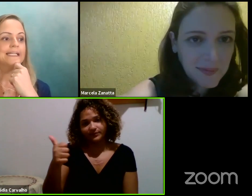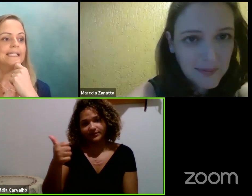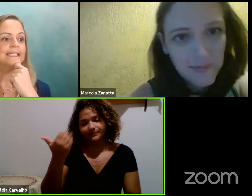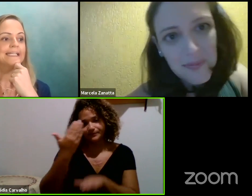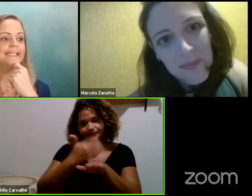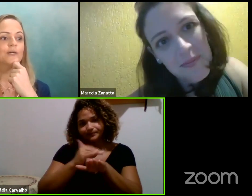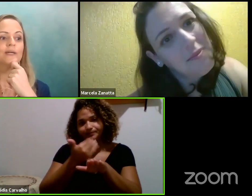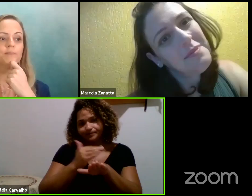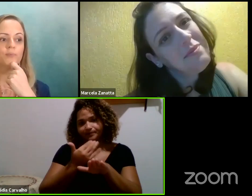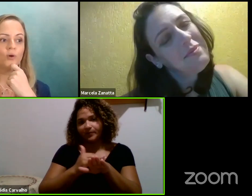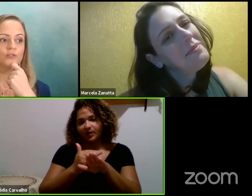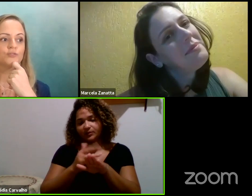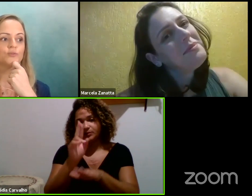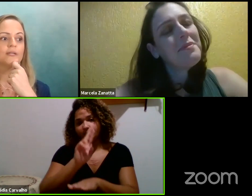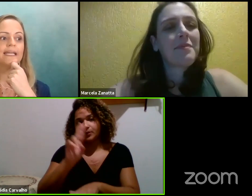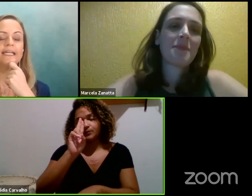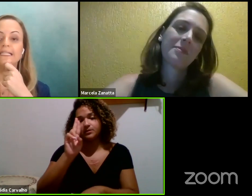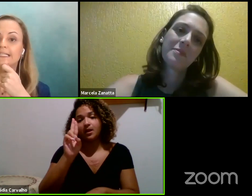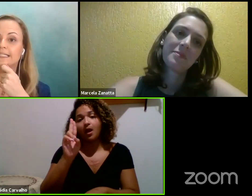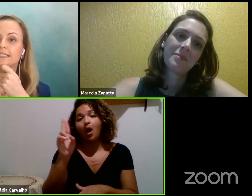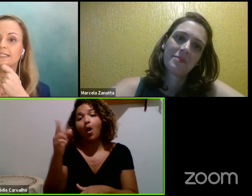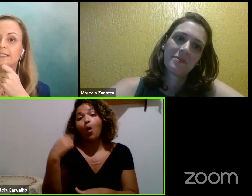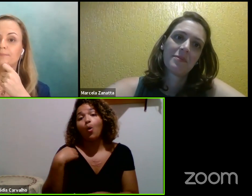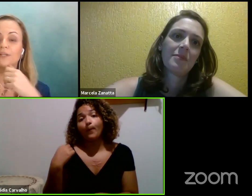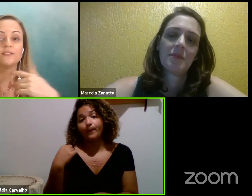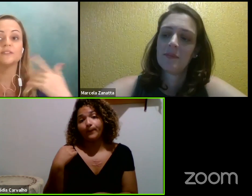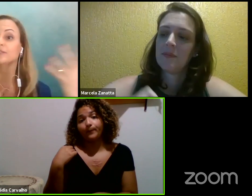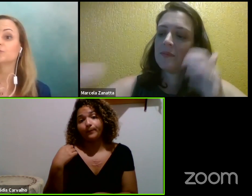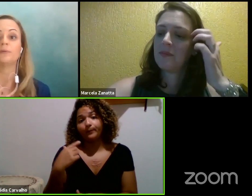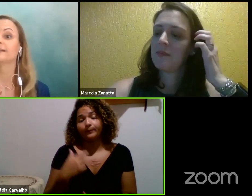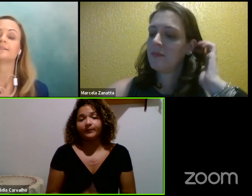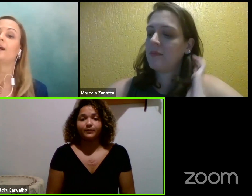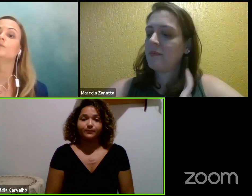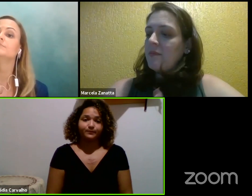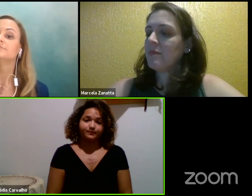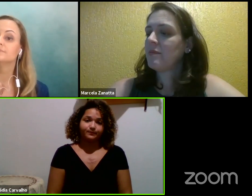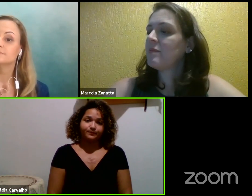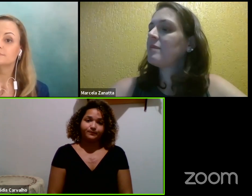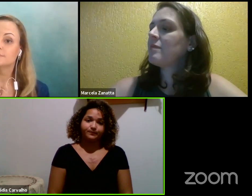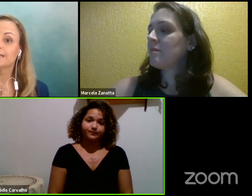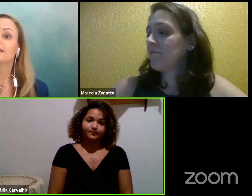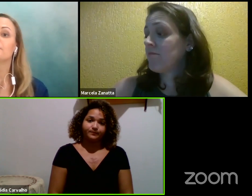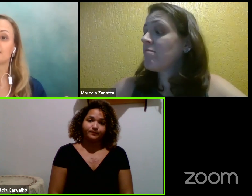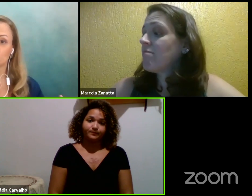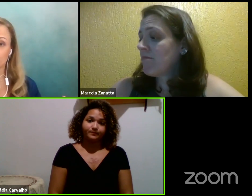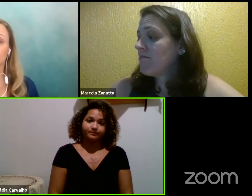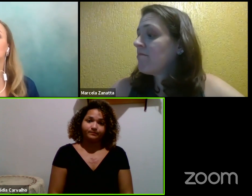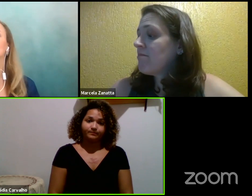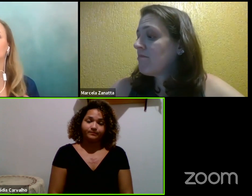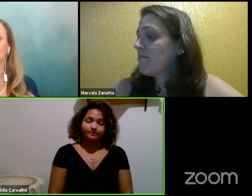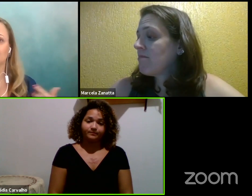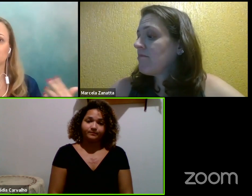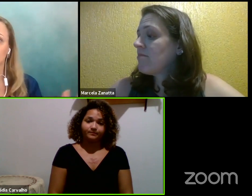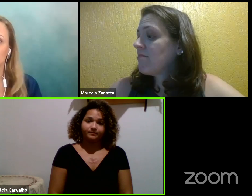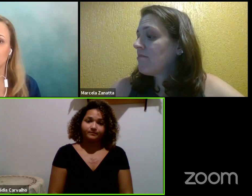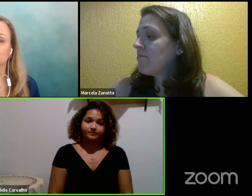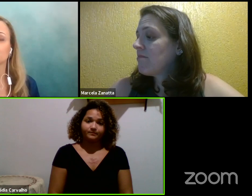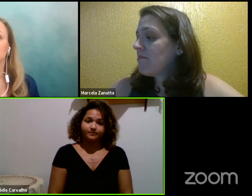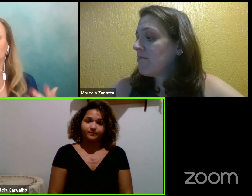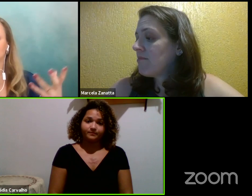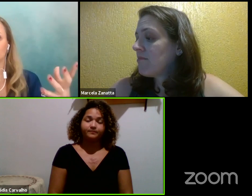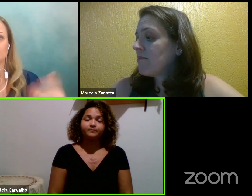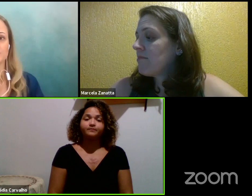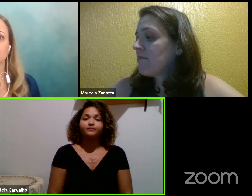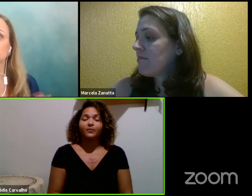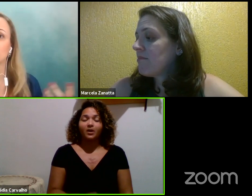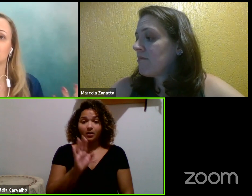rebozo. E o rebozo, ele pode ser usado no pré-natal, até mesmo para promover